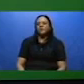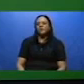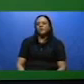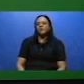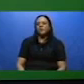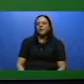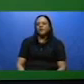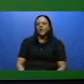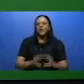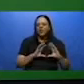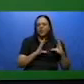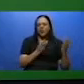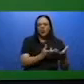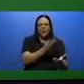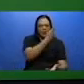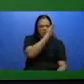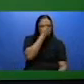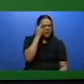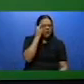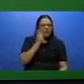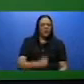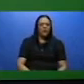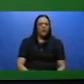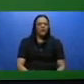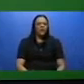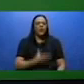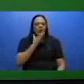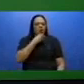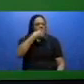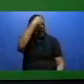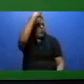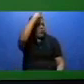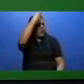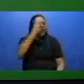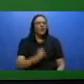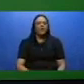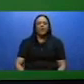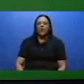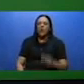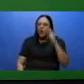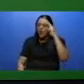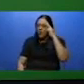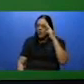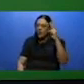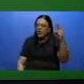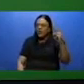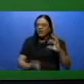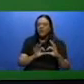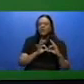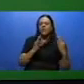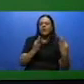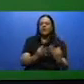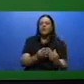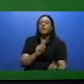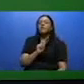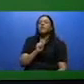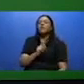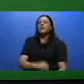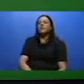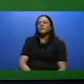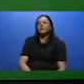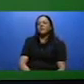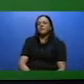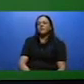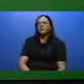Todos os moradores da aldeia? O rei? Ou o chefe de família? Isso